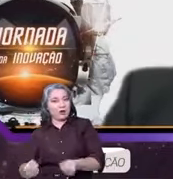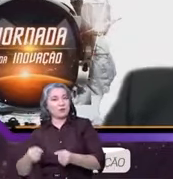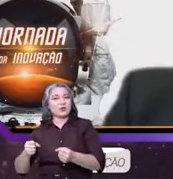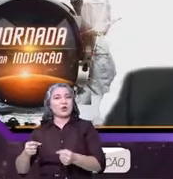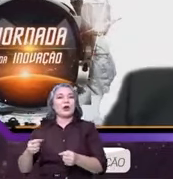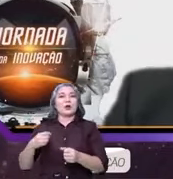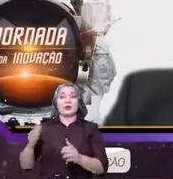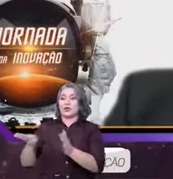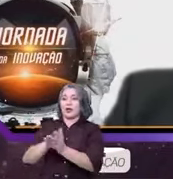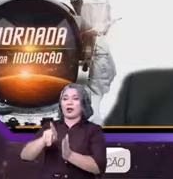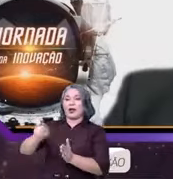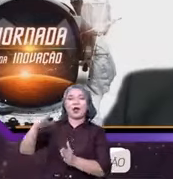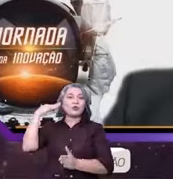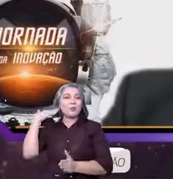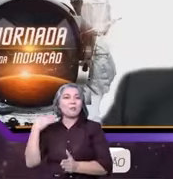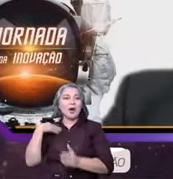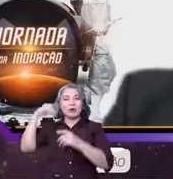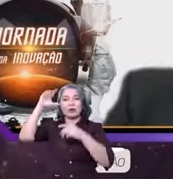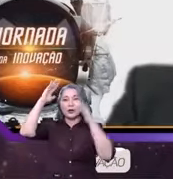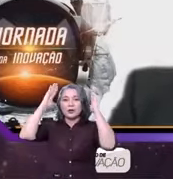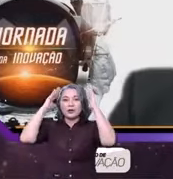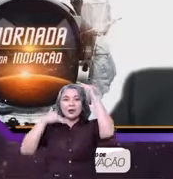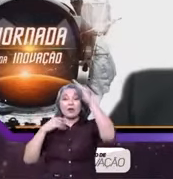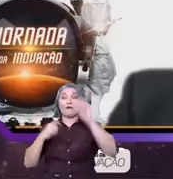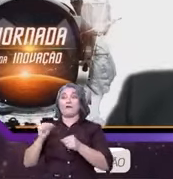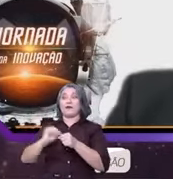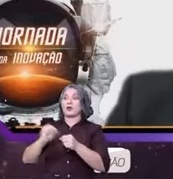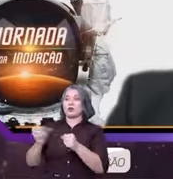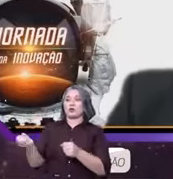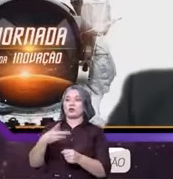banco tradicional e falar assim, nós vamos inovar